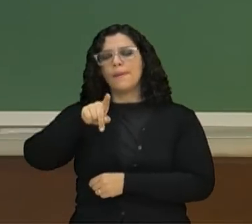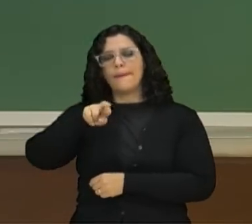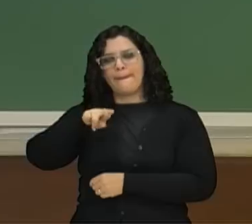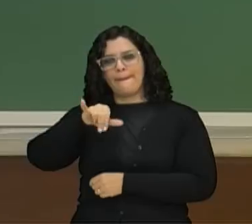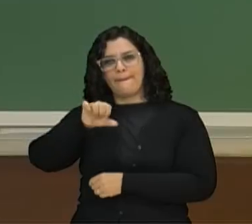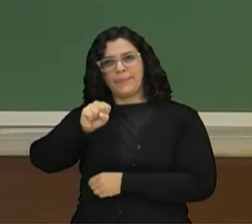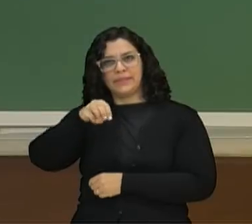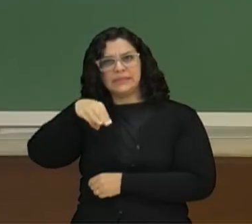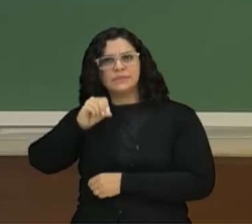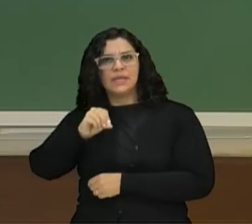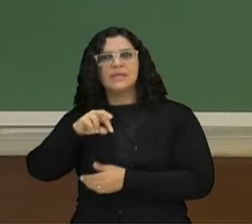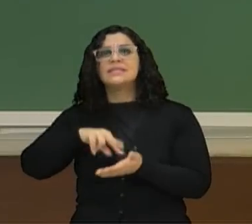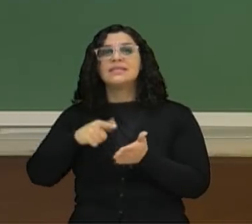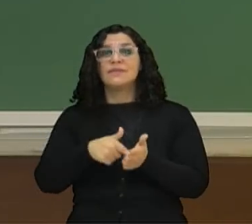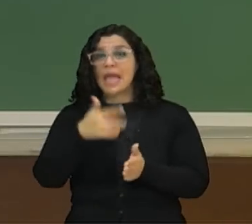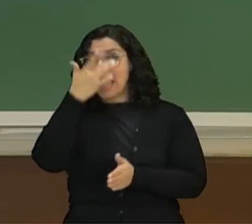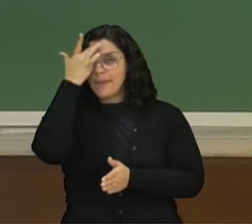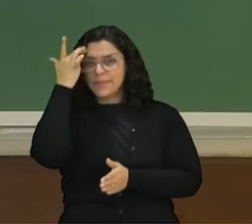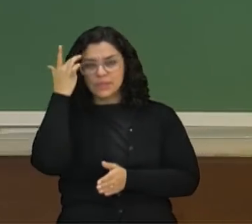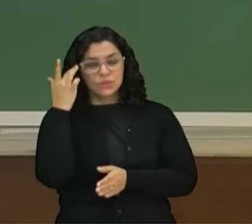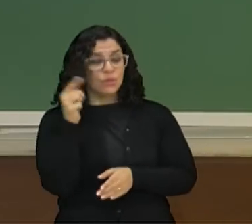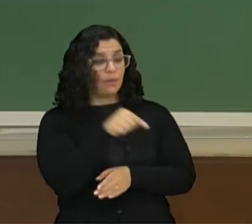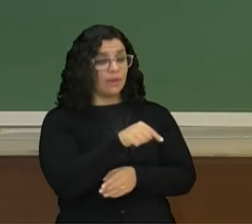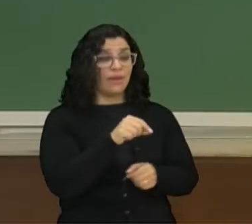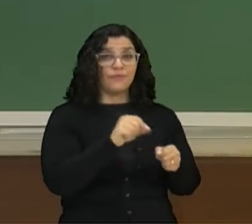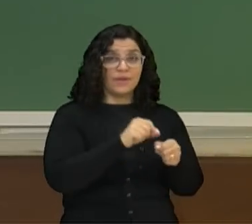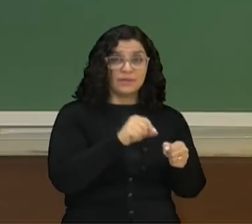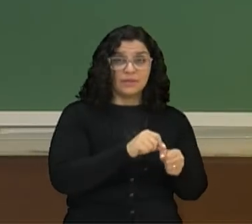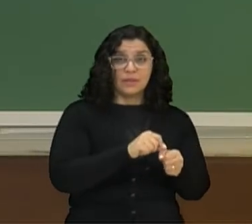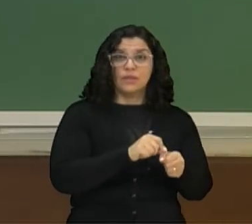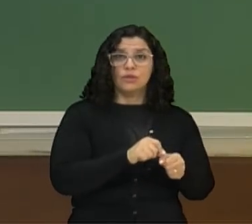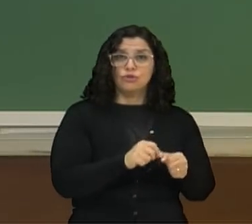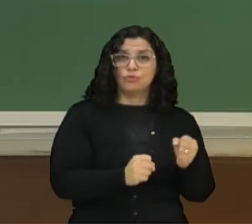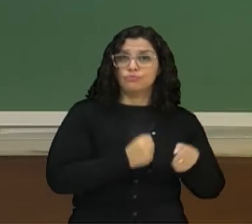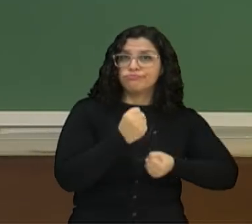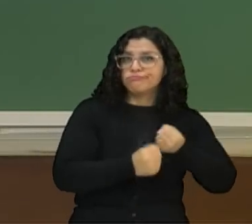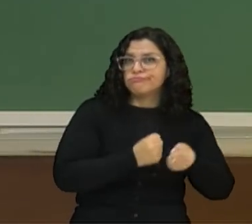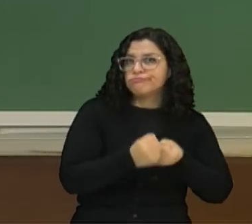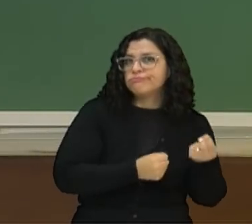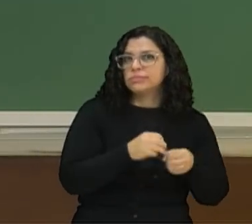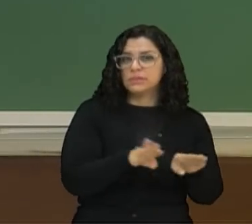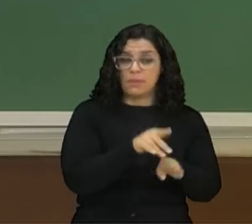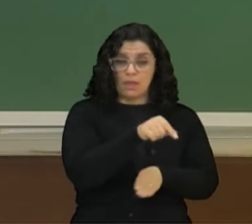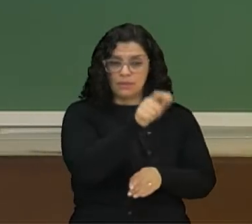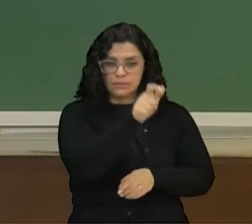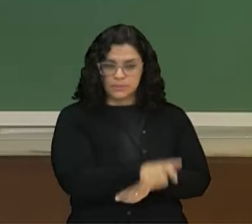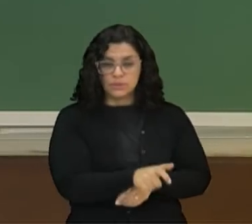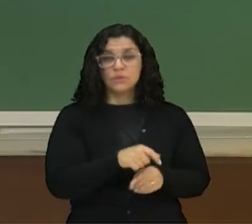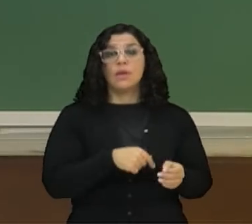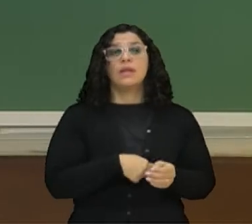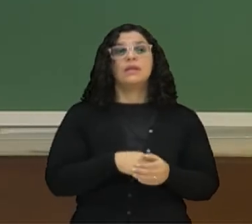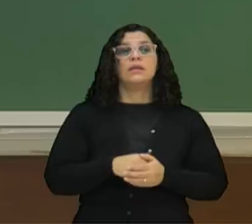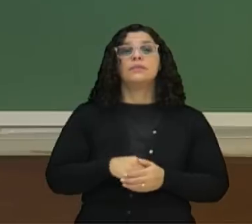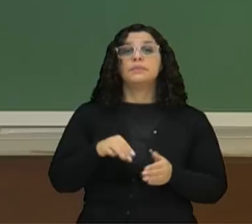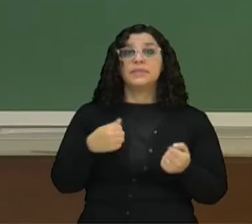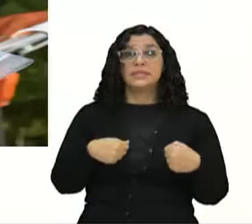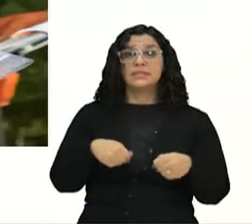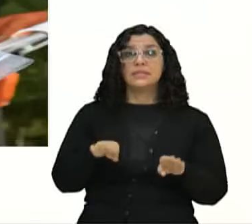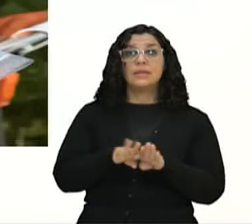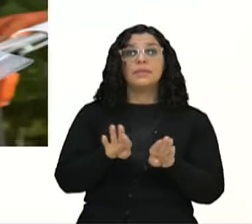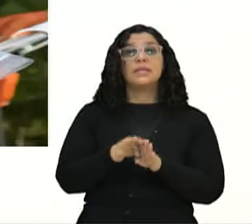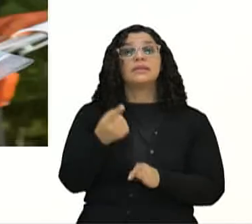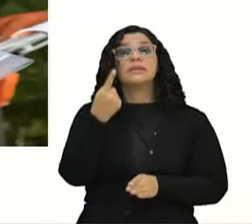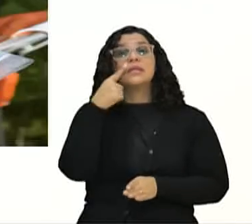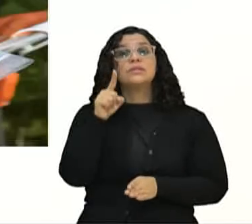sequência, que o orientista ou quem está praticando a atividade de orientação, né, o corredor no caso, deve